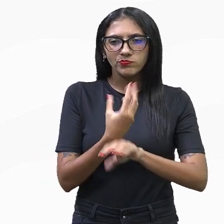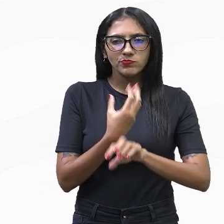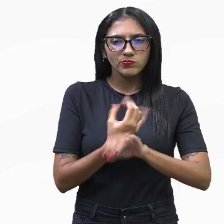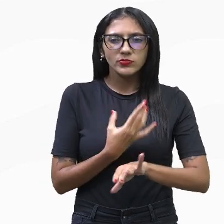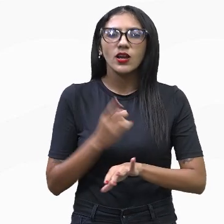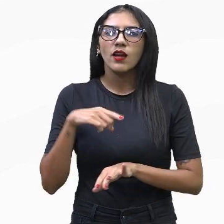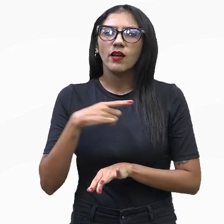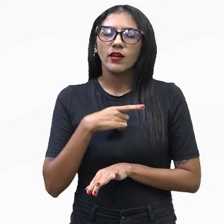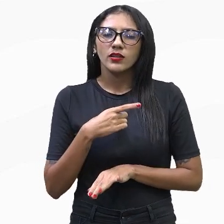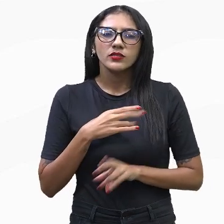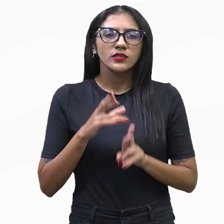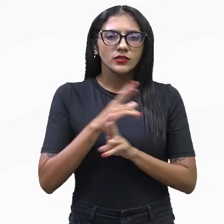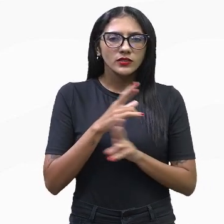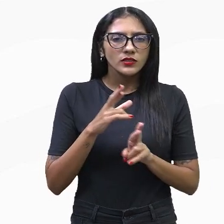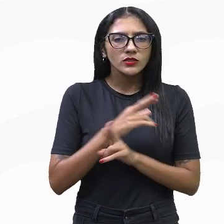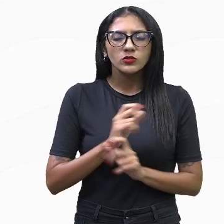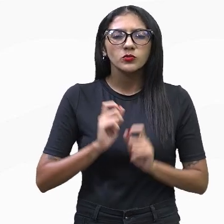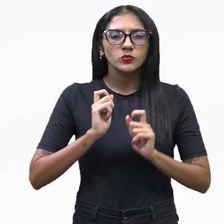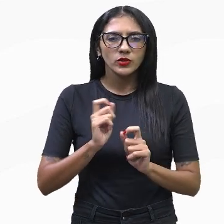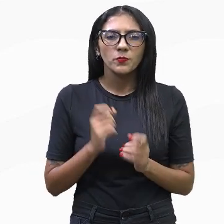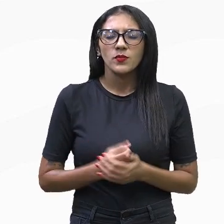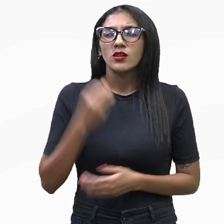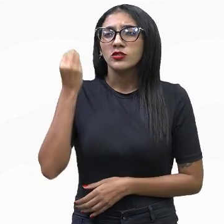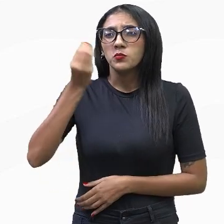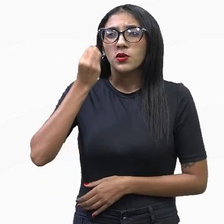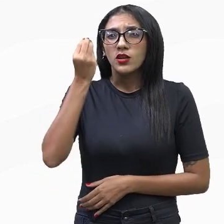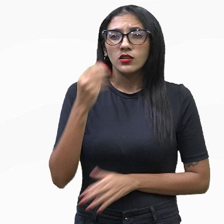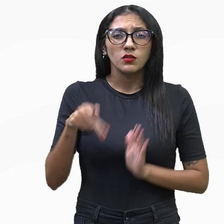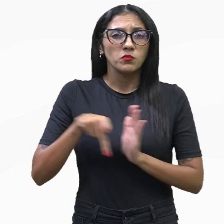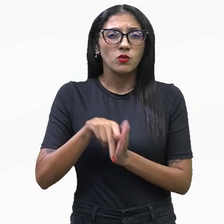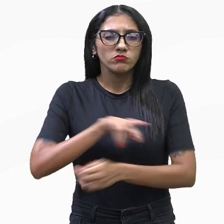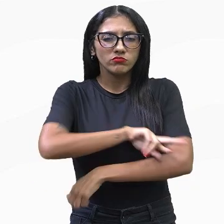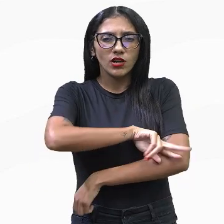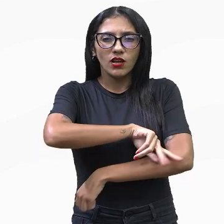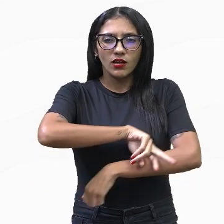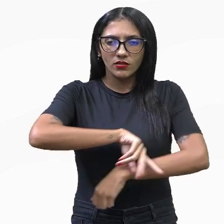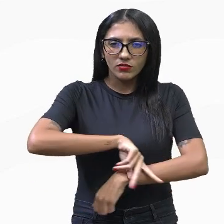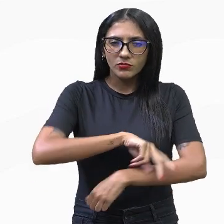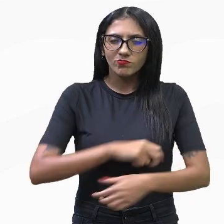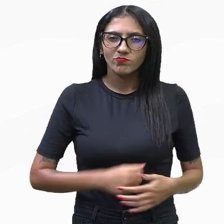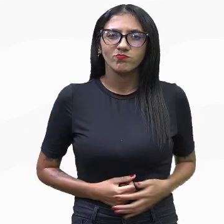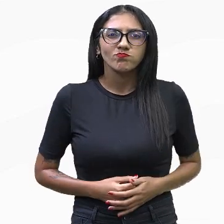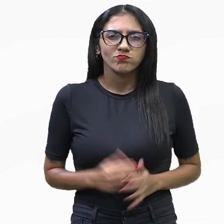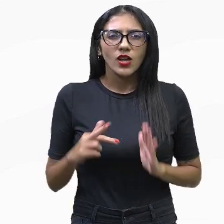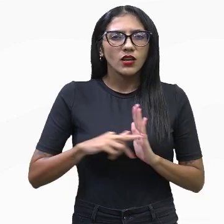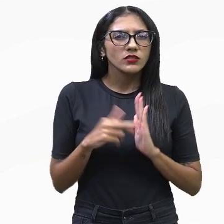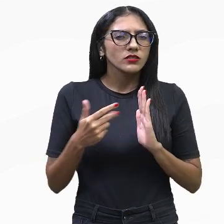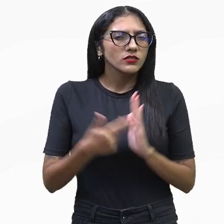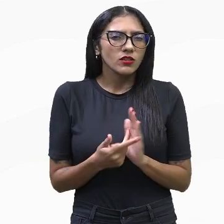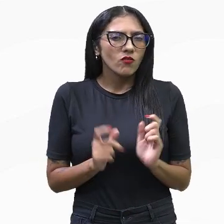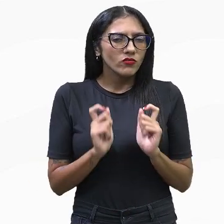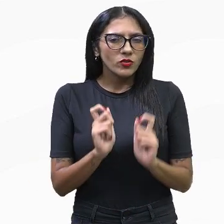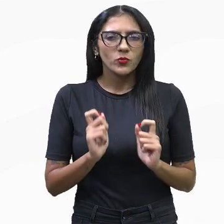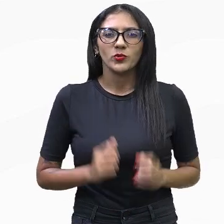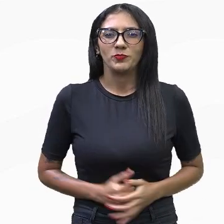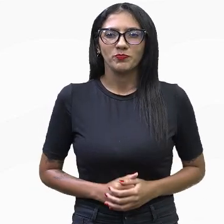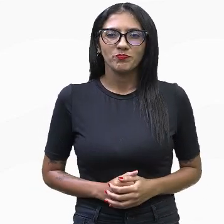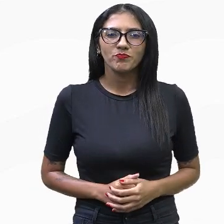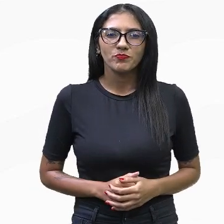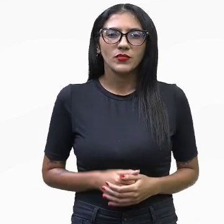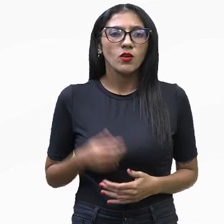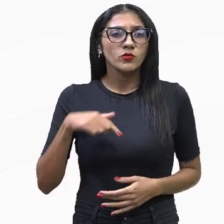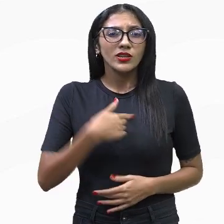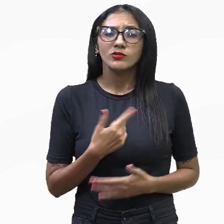aprendizagem é permeado por experiências raciais, ou seja, quando não